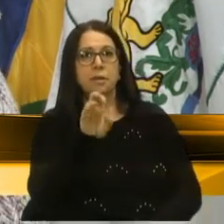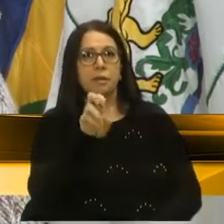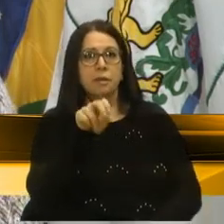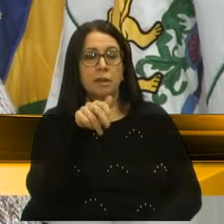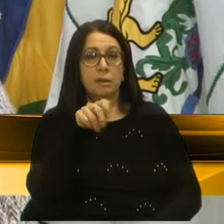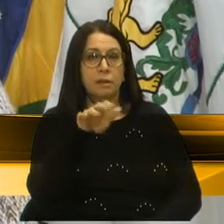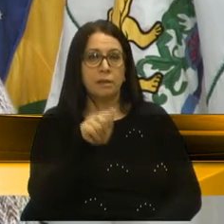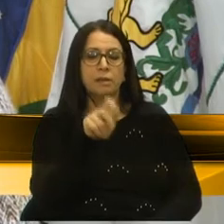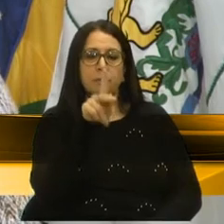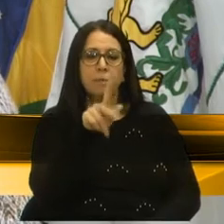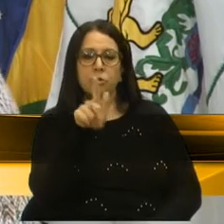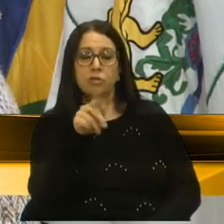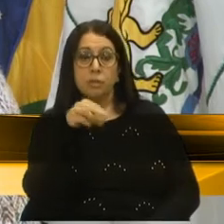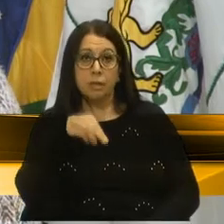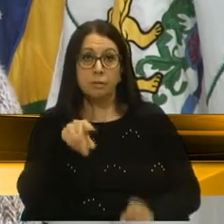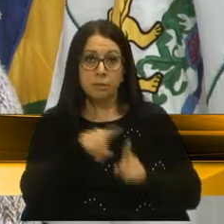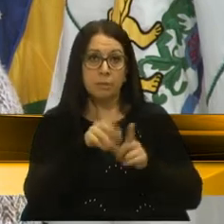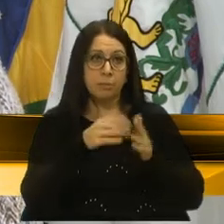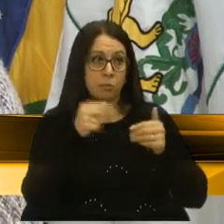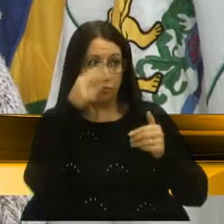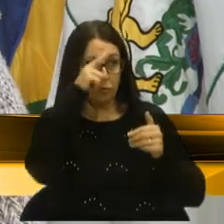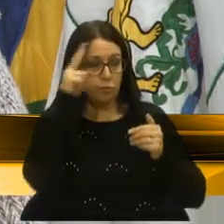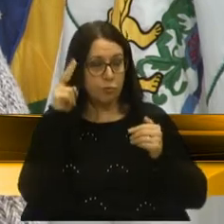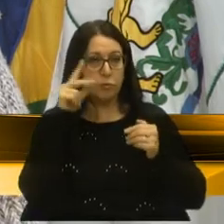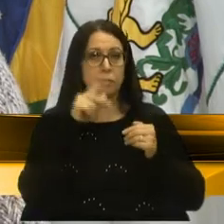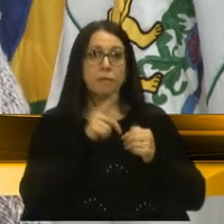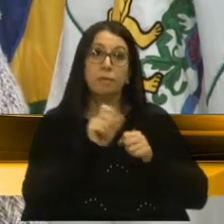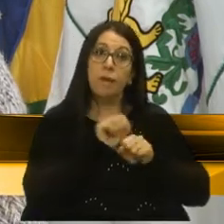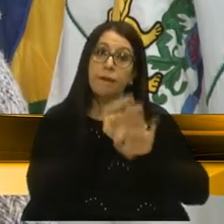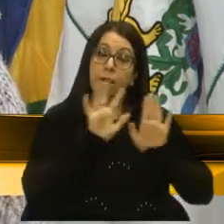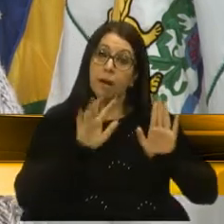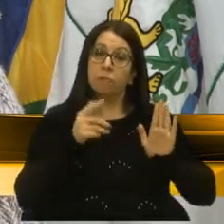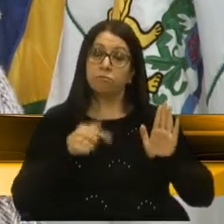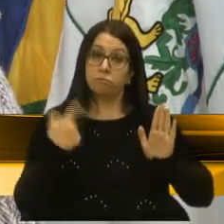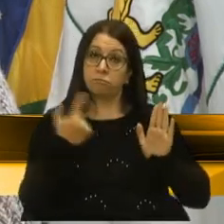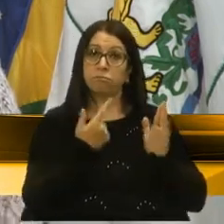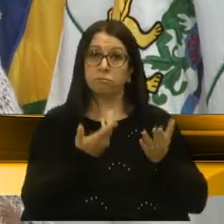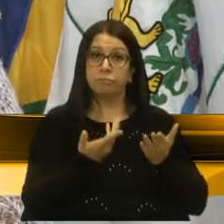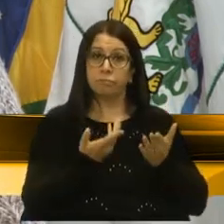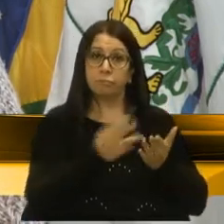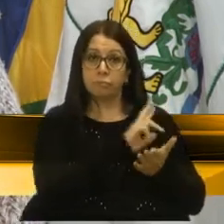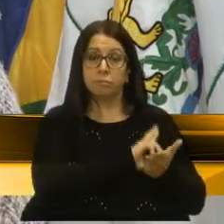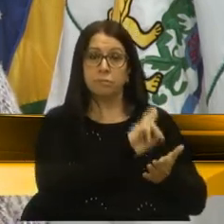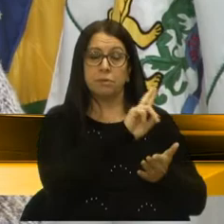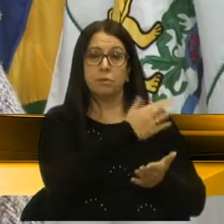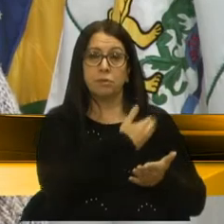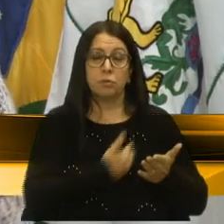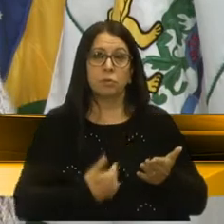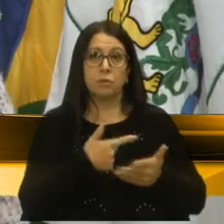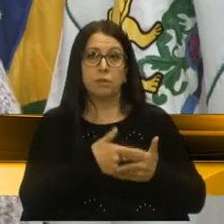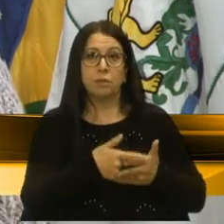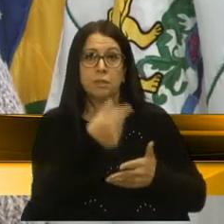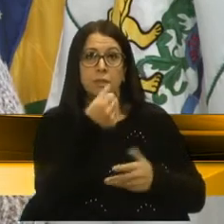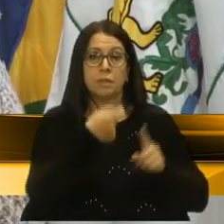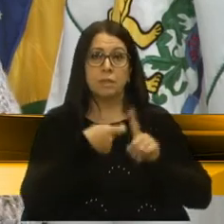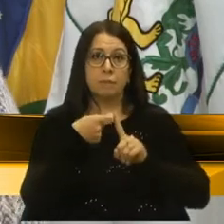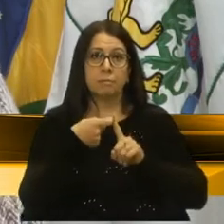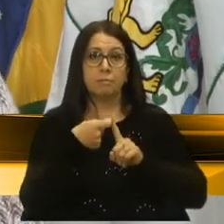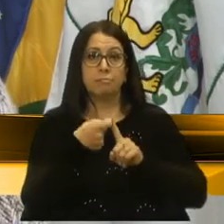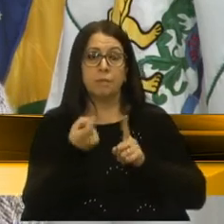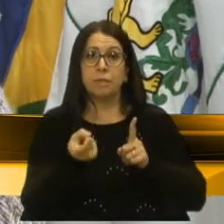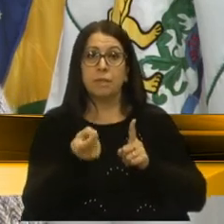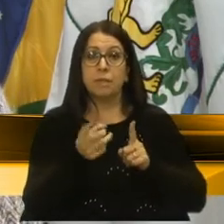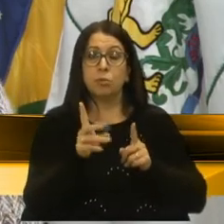do vereador Velocino, e aqui ficou muito claro, né, por parte dos representantes do governo, que 6 meses era o que